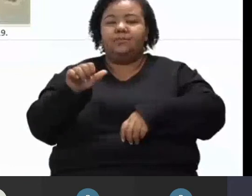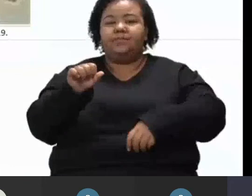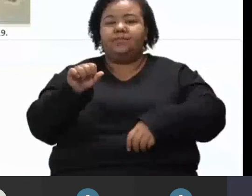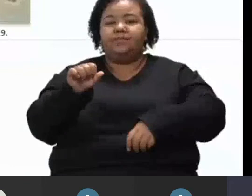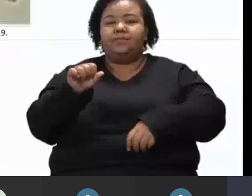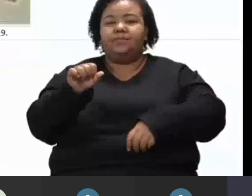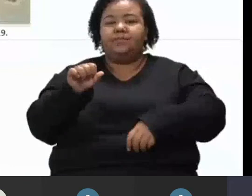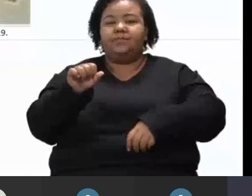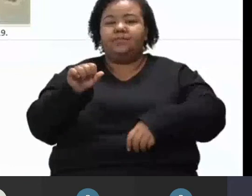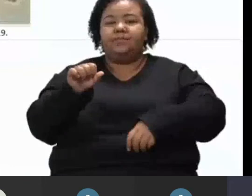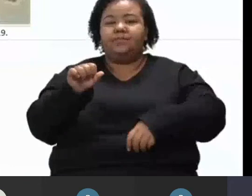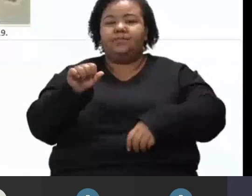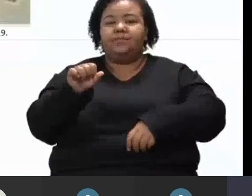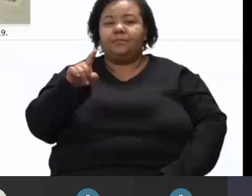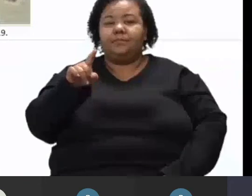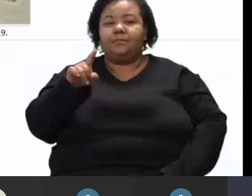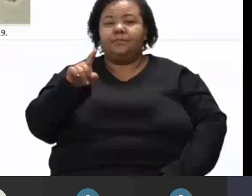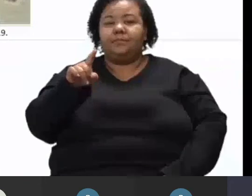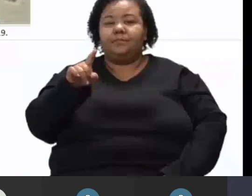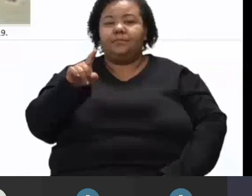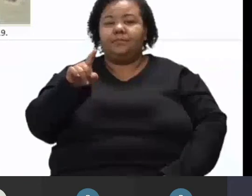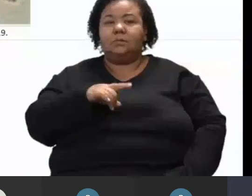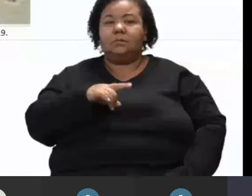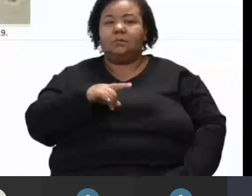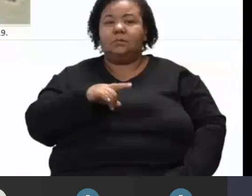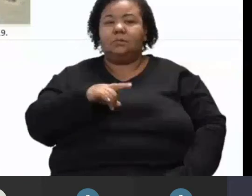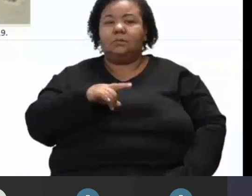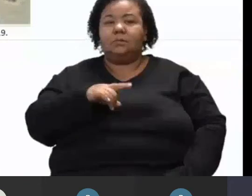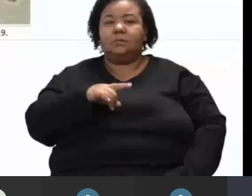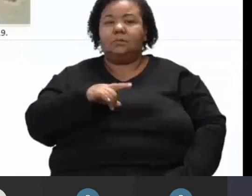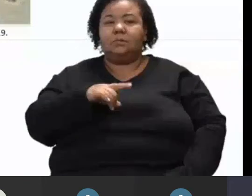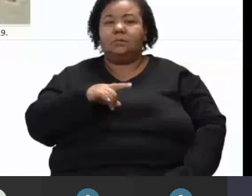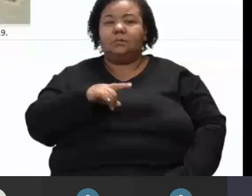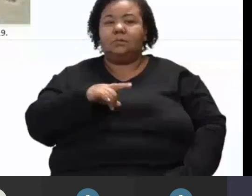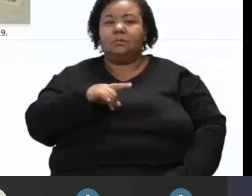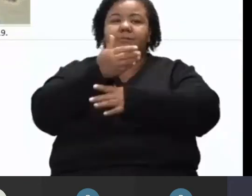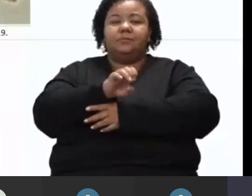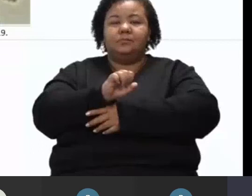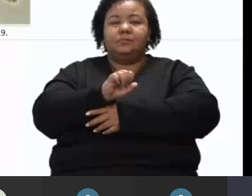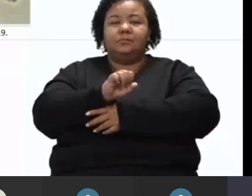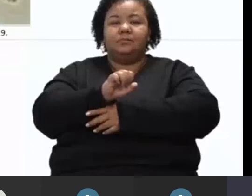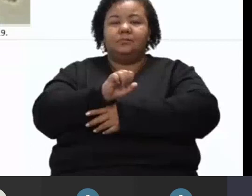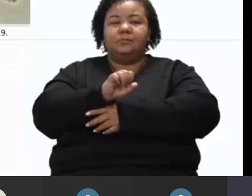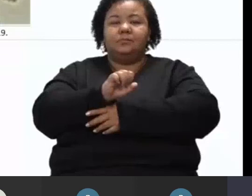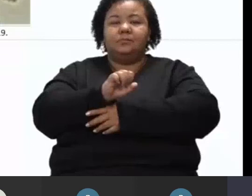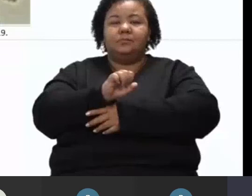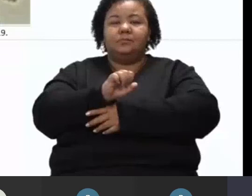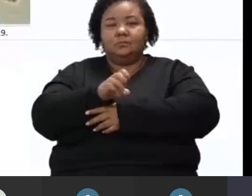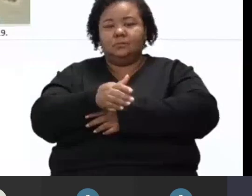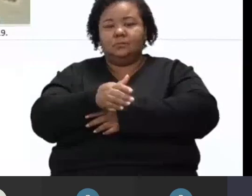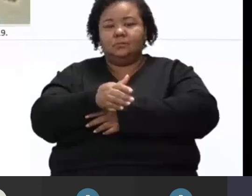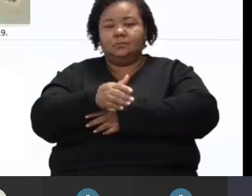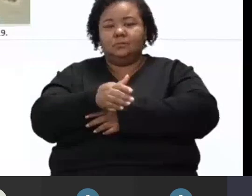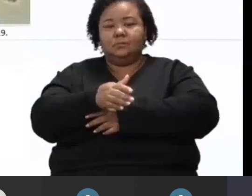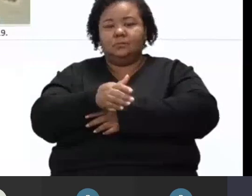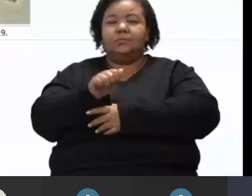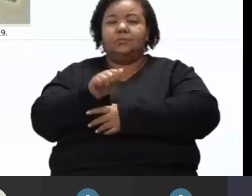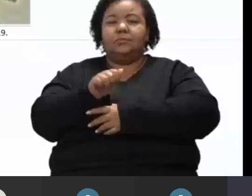a partir da hifa, nós temos ali a produção dos esporos assexuados. E